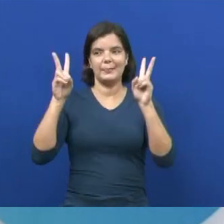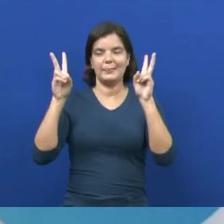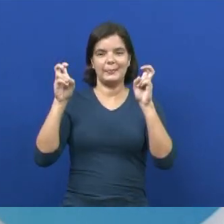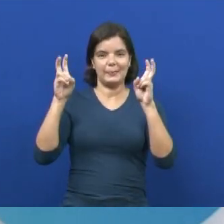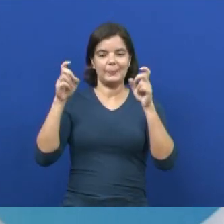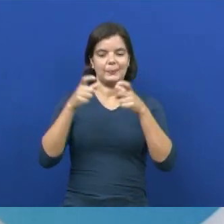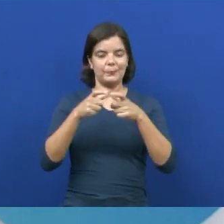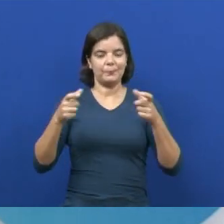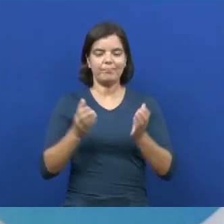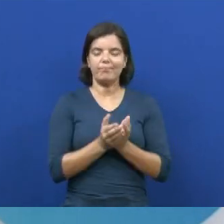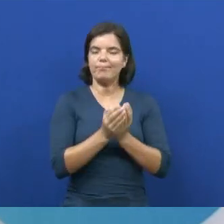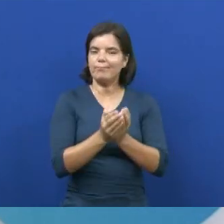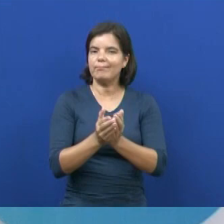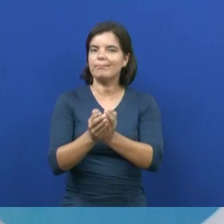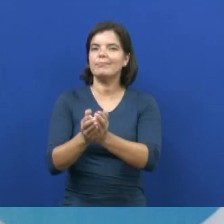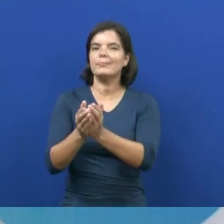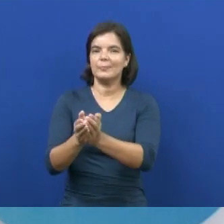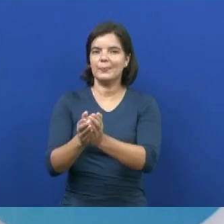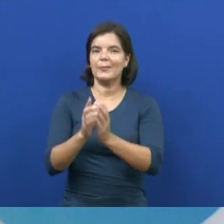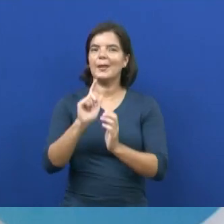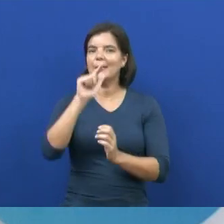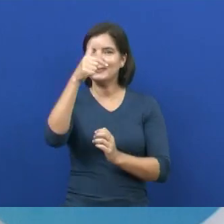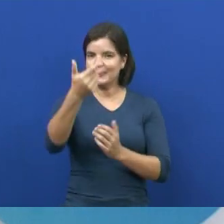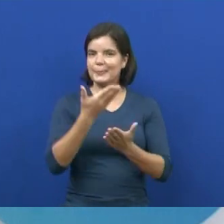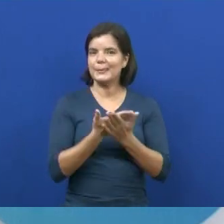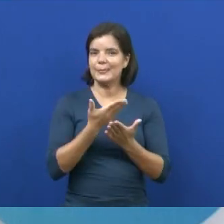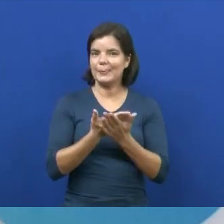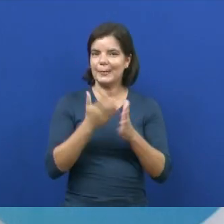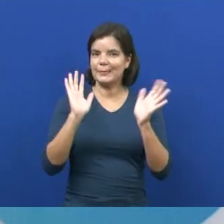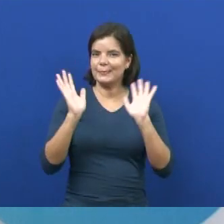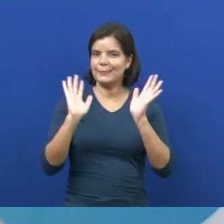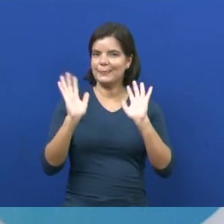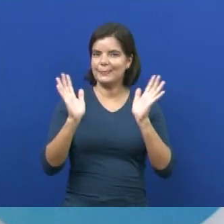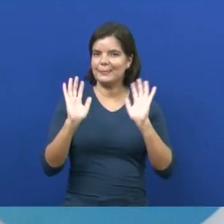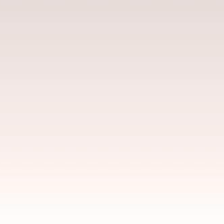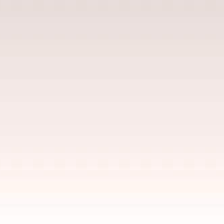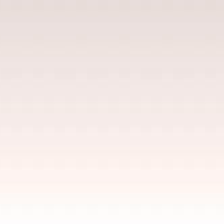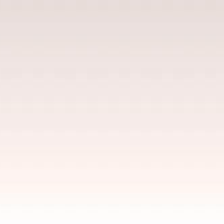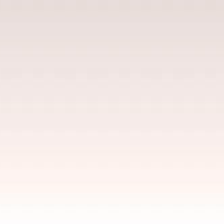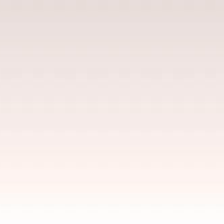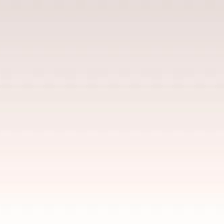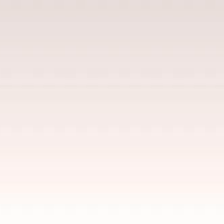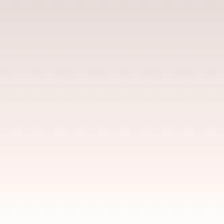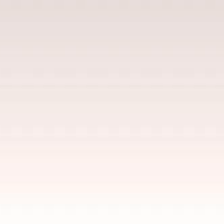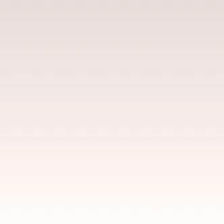assunto, a expansão marítima, e até a próxima, ok? Tchauzinho!